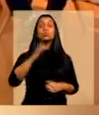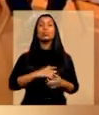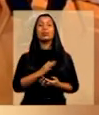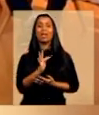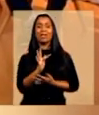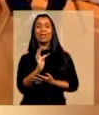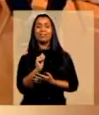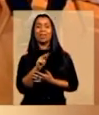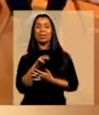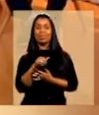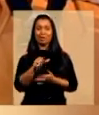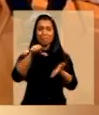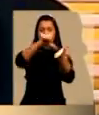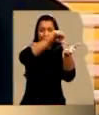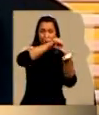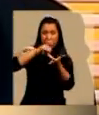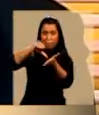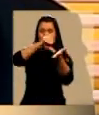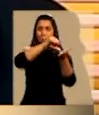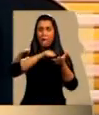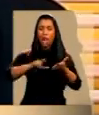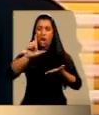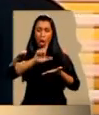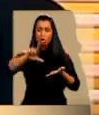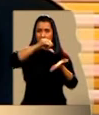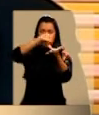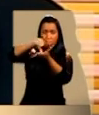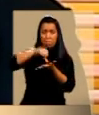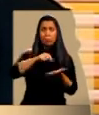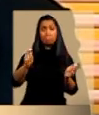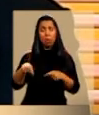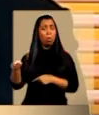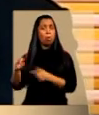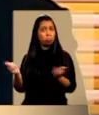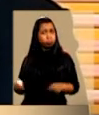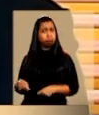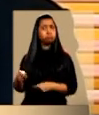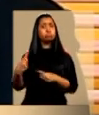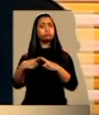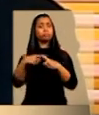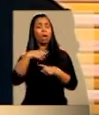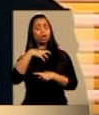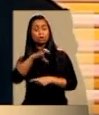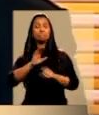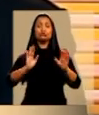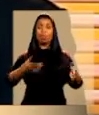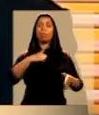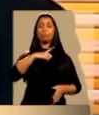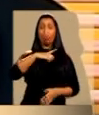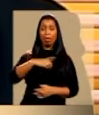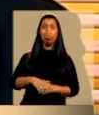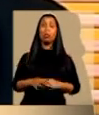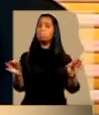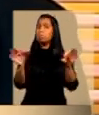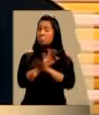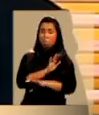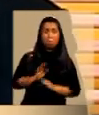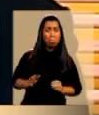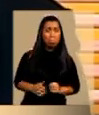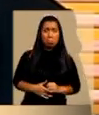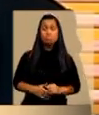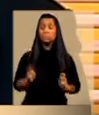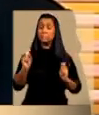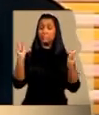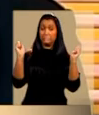de franquias. De repente ele tem um recurso, ele poderia estar aplicando uma franquia, porque já é um modelo testado, já é um modelo